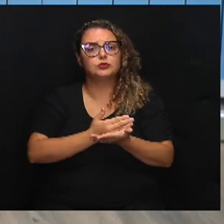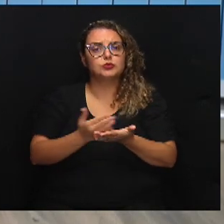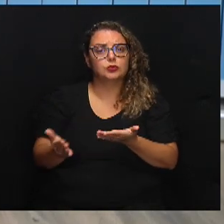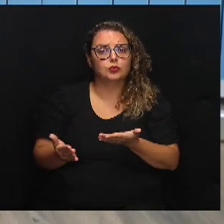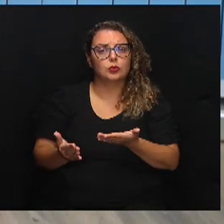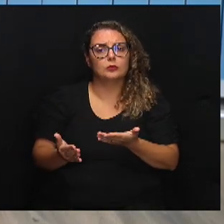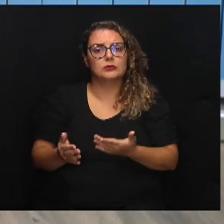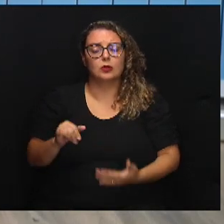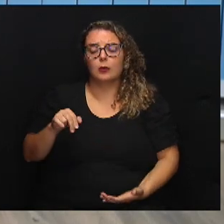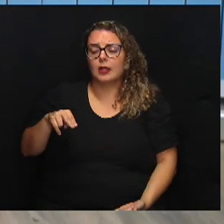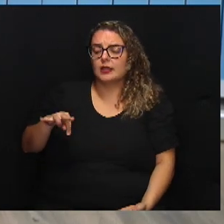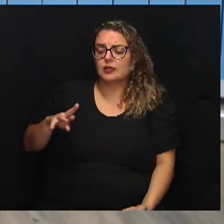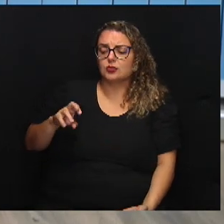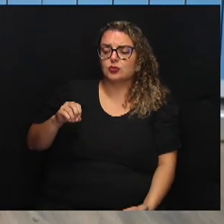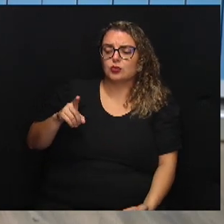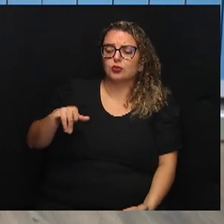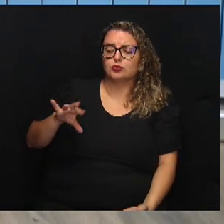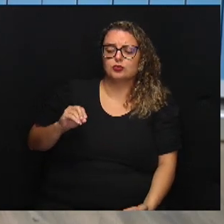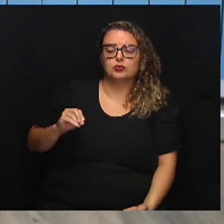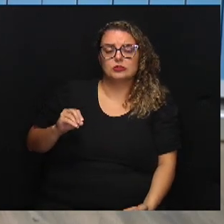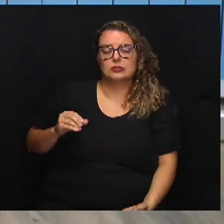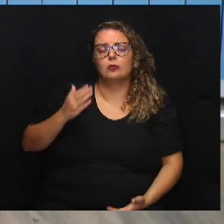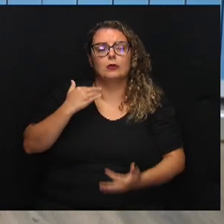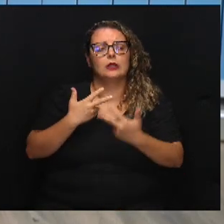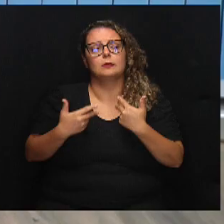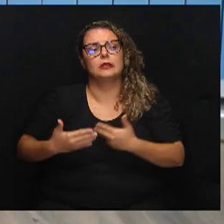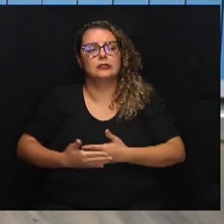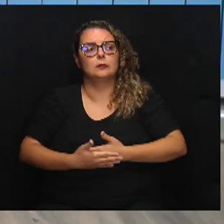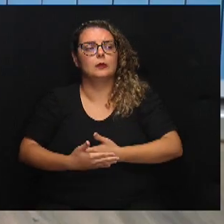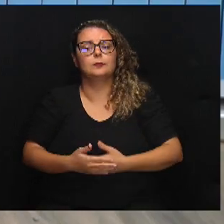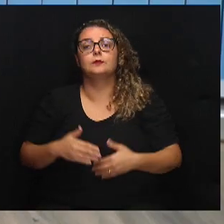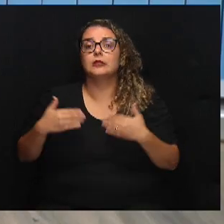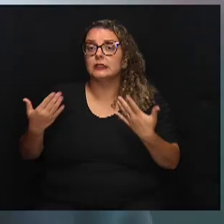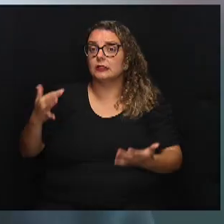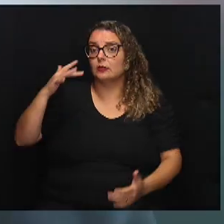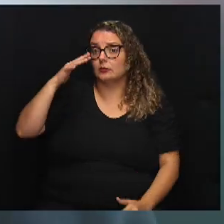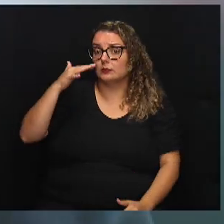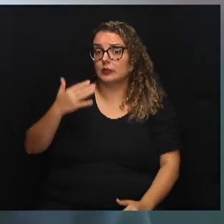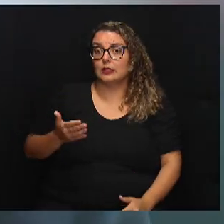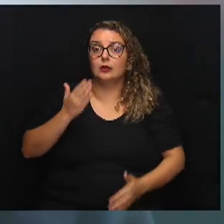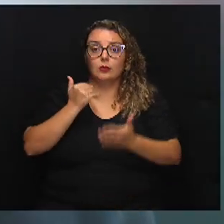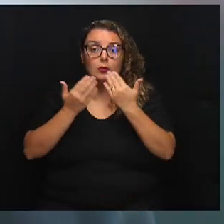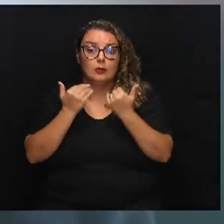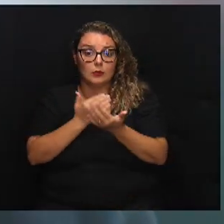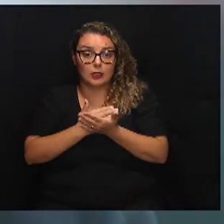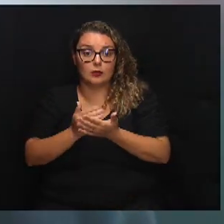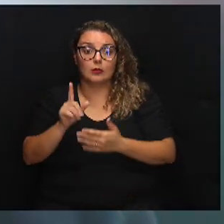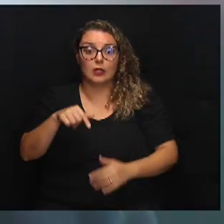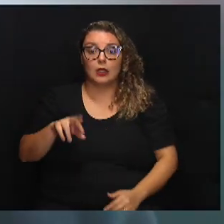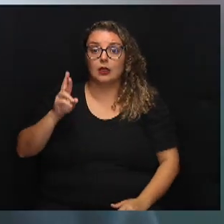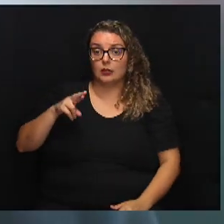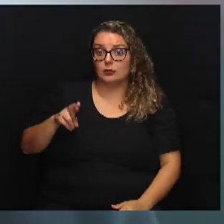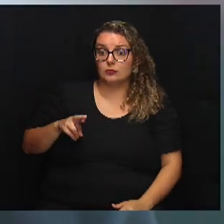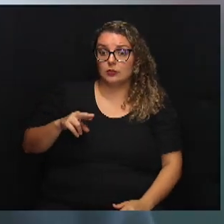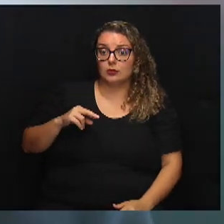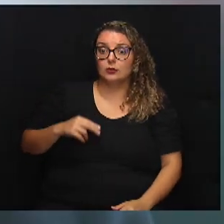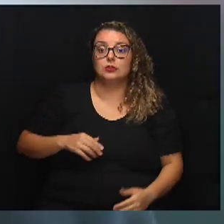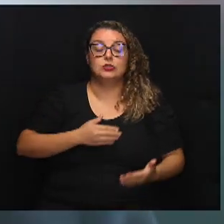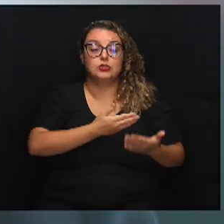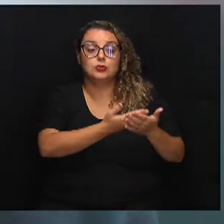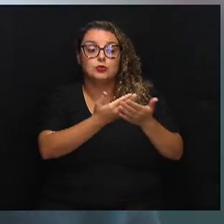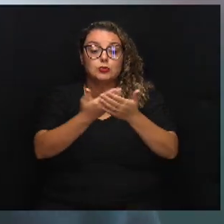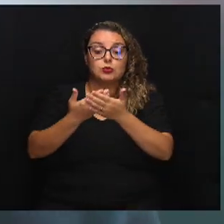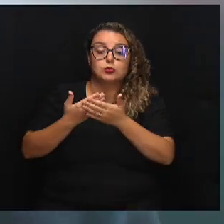a introdução alimentar do bebê? Então, Ana Paula, a introdução alimentar ela é motivo já de muitos